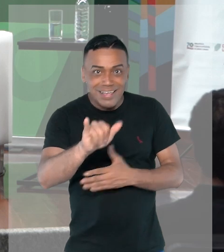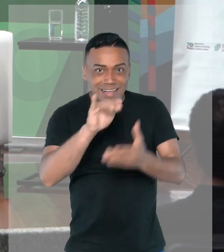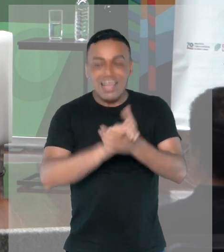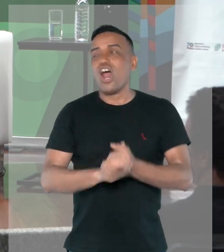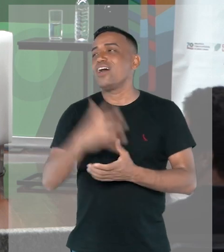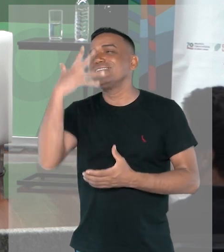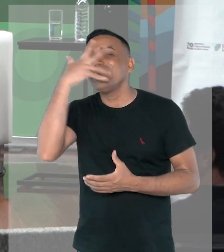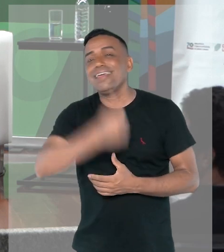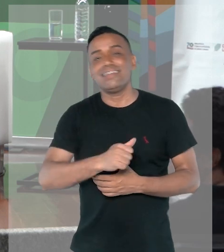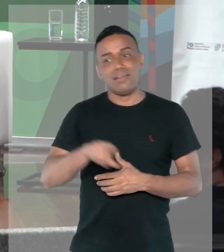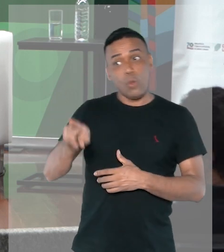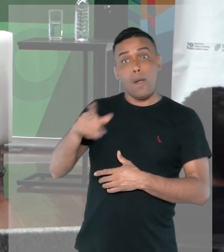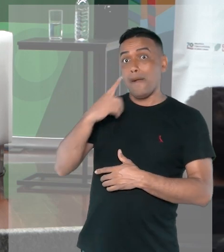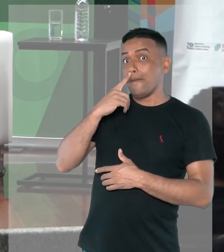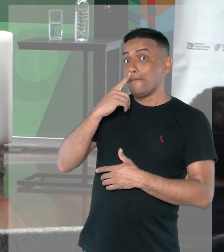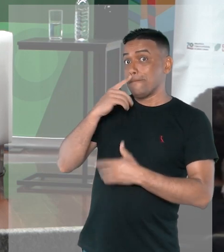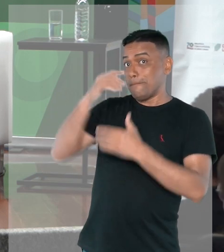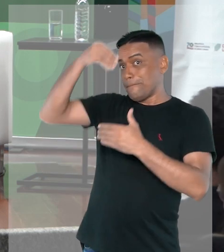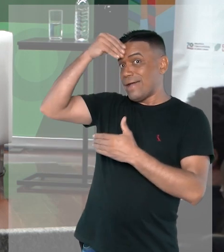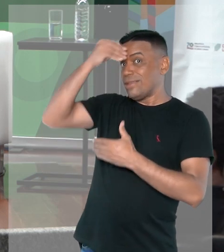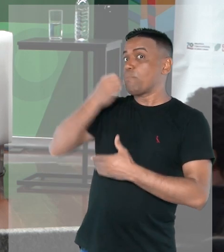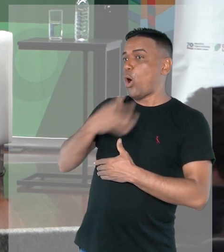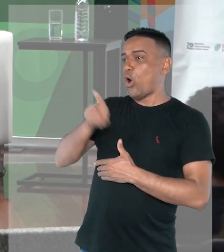vai casar. Olha lá um padrinho bom ali.